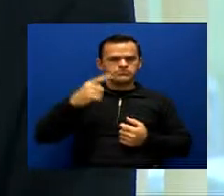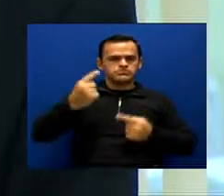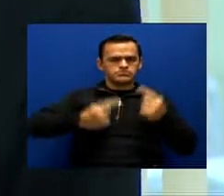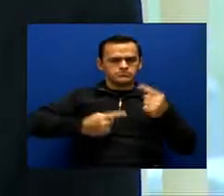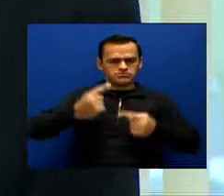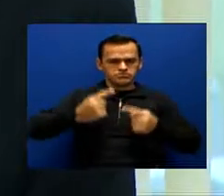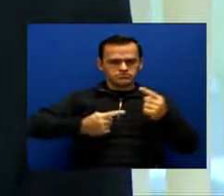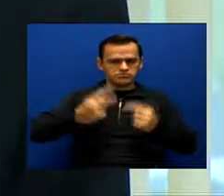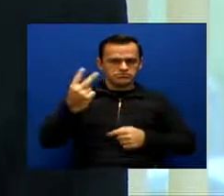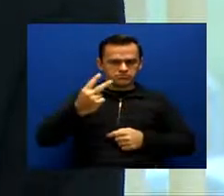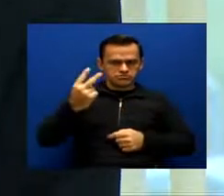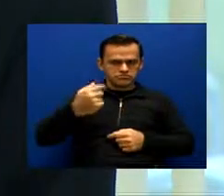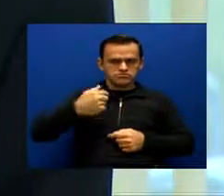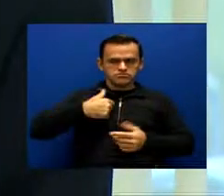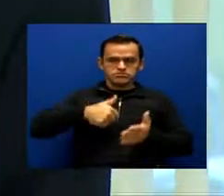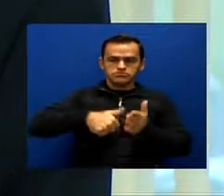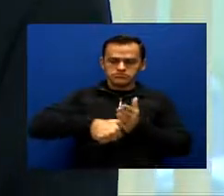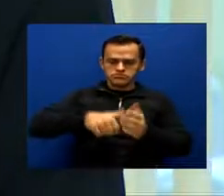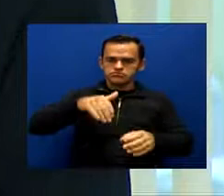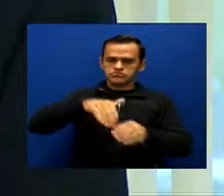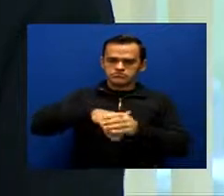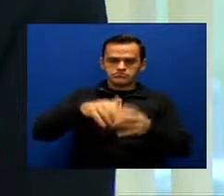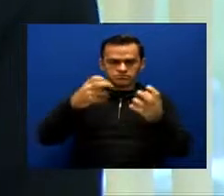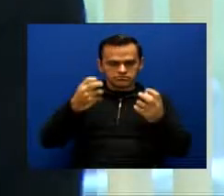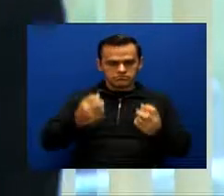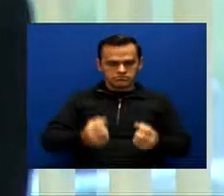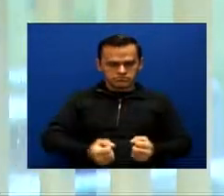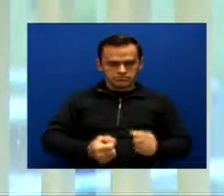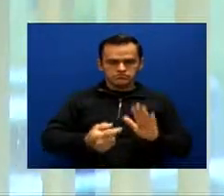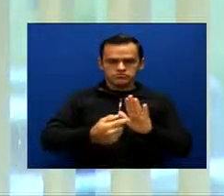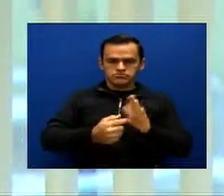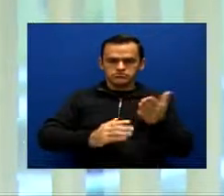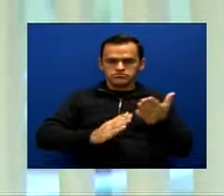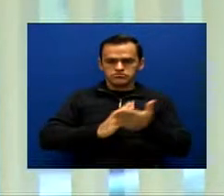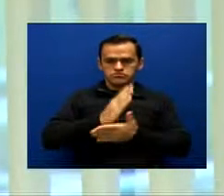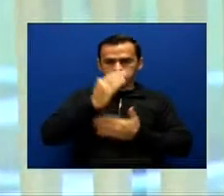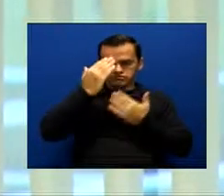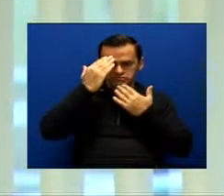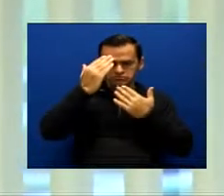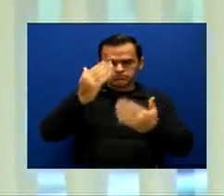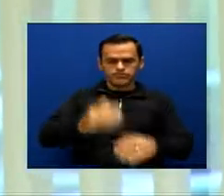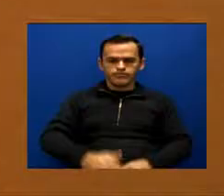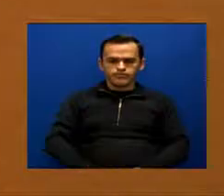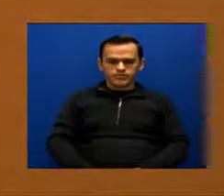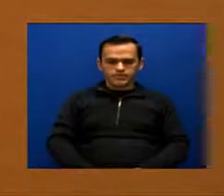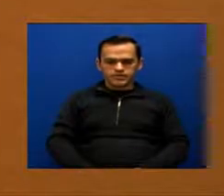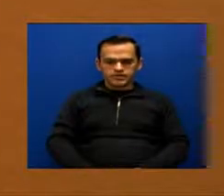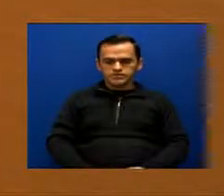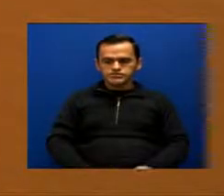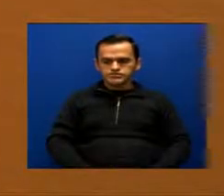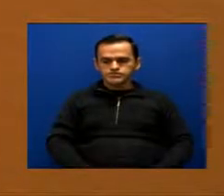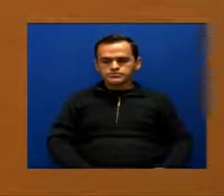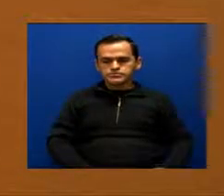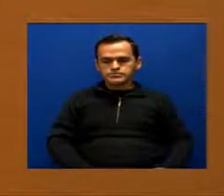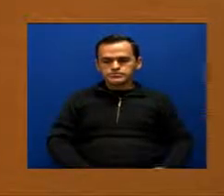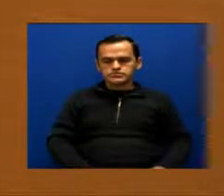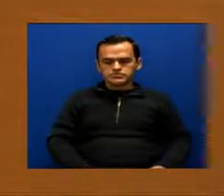discussão, eu vou votar a favor do projeto para que ele seja aprovado. Obrigado a todos.